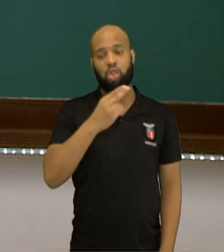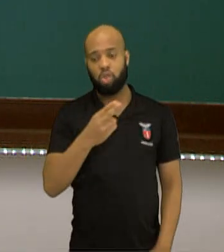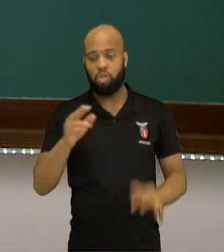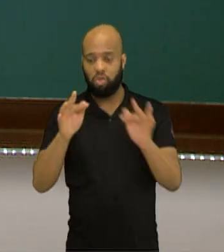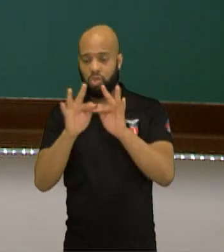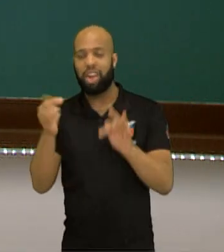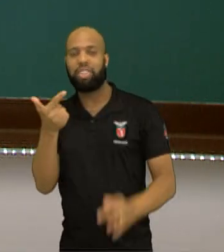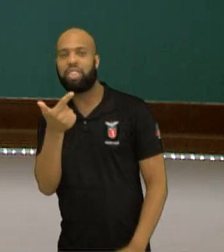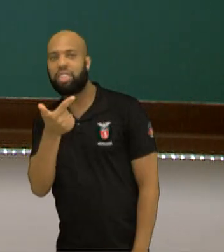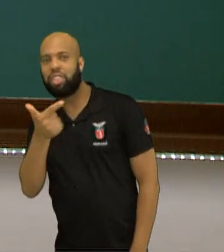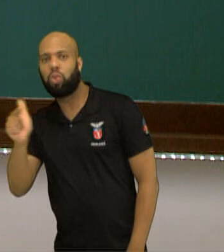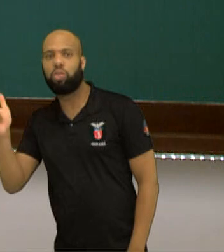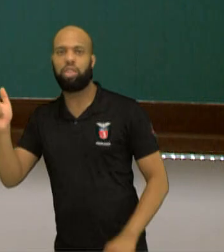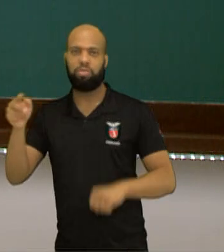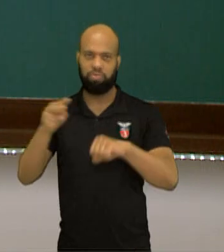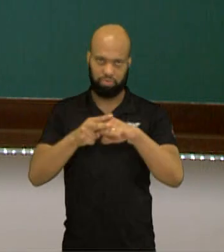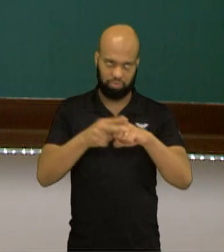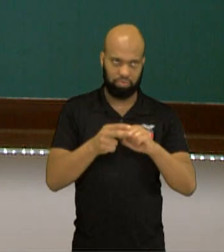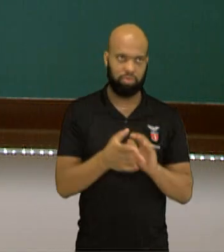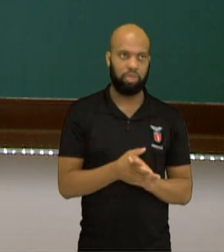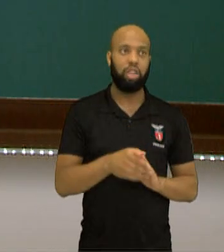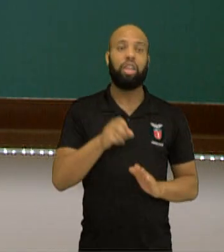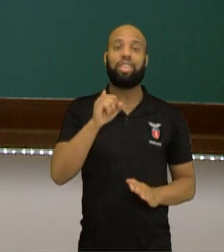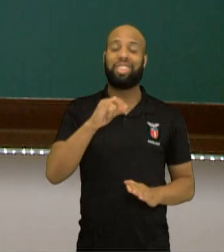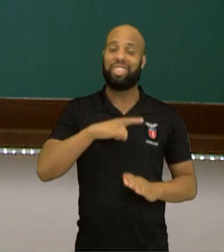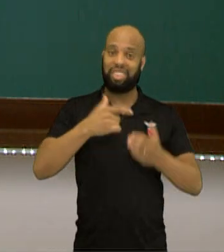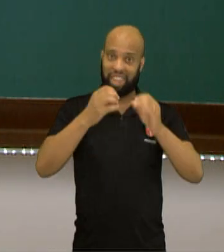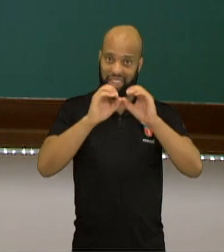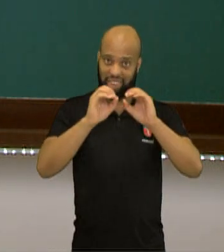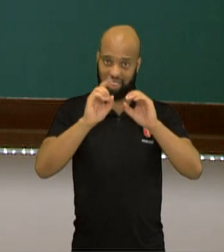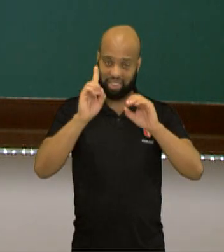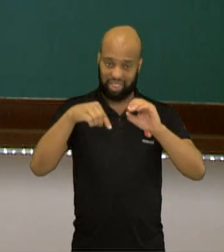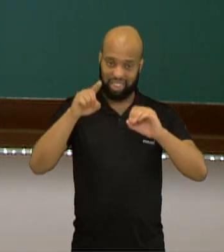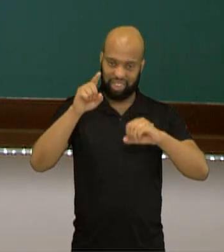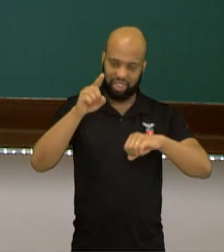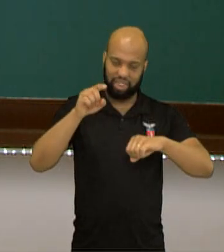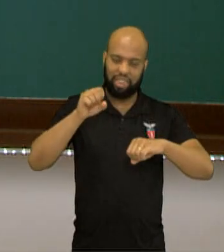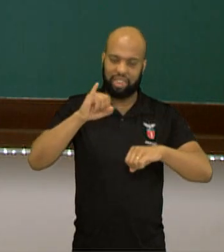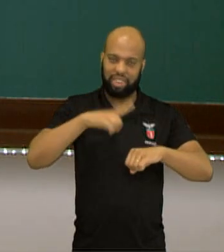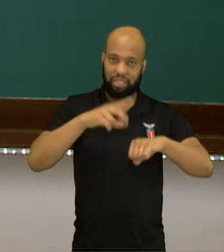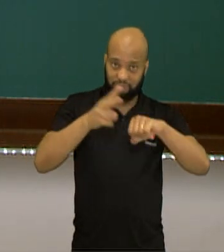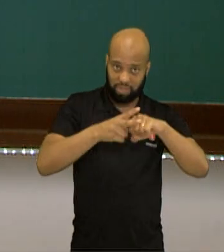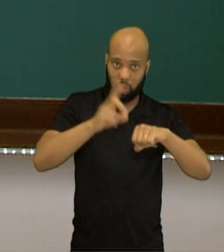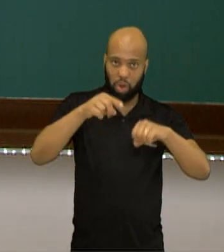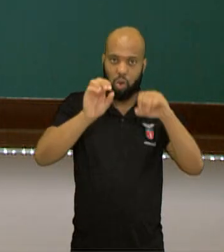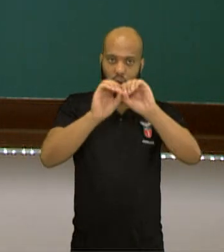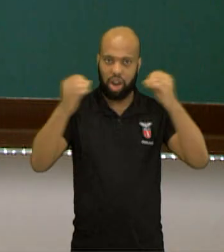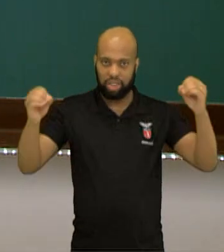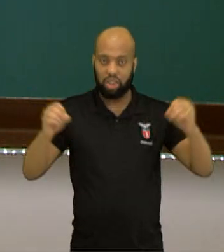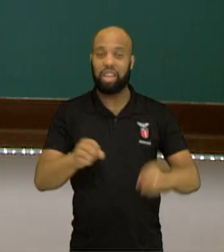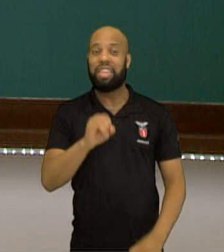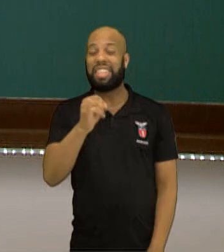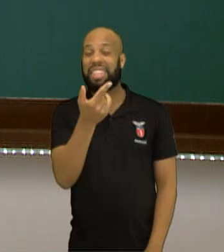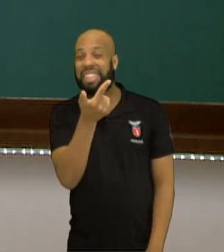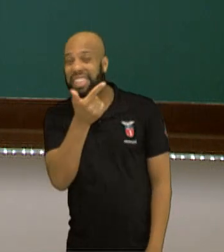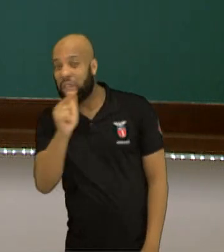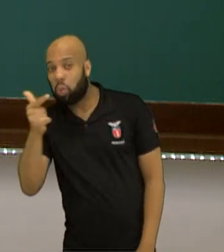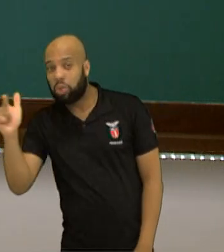com verbo são orações e frases sem verbo são frases nominais. Olha que